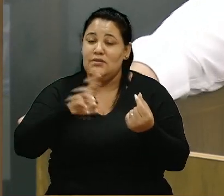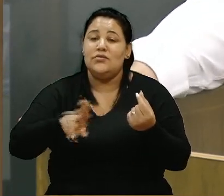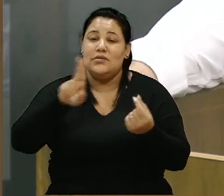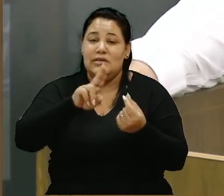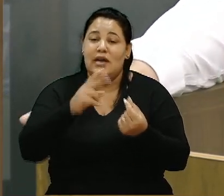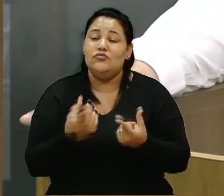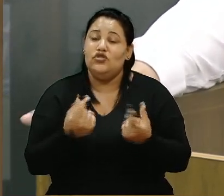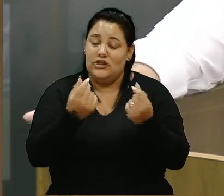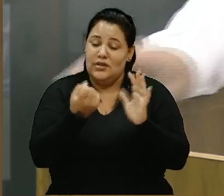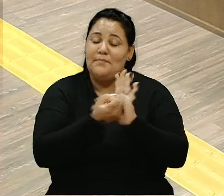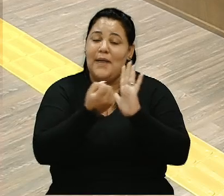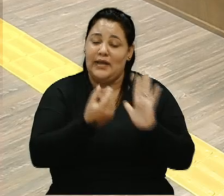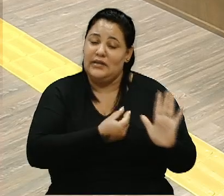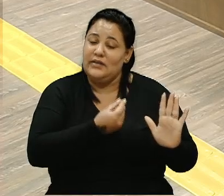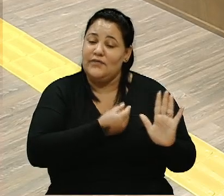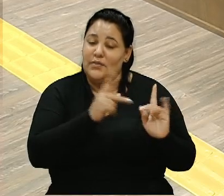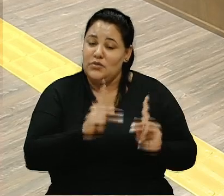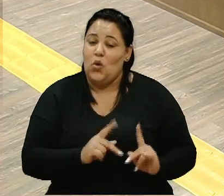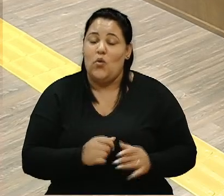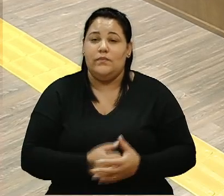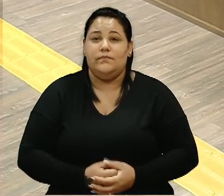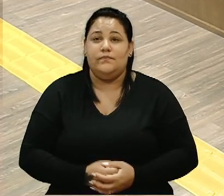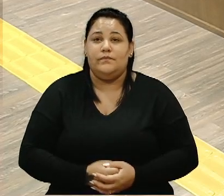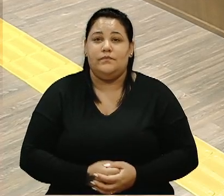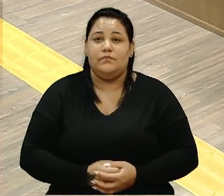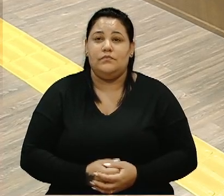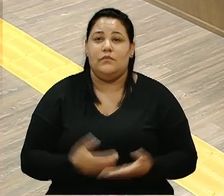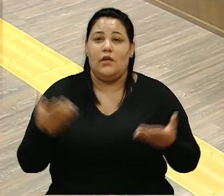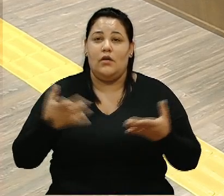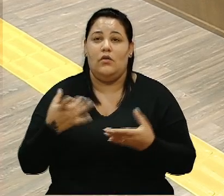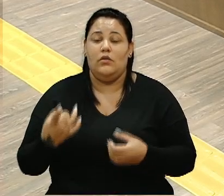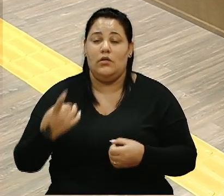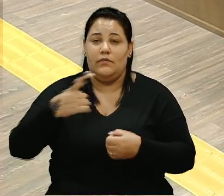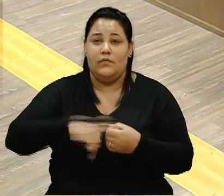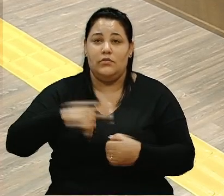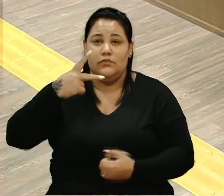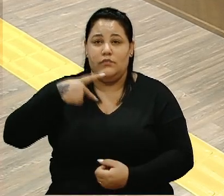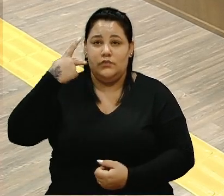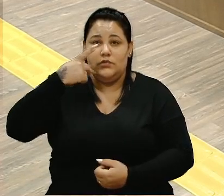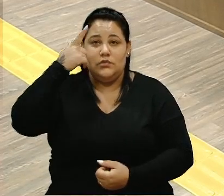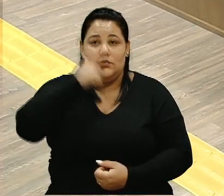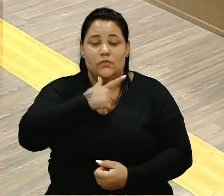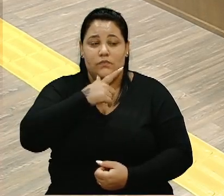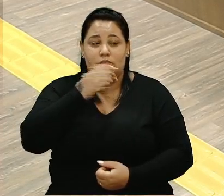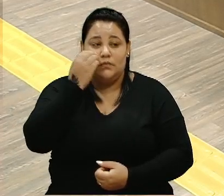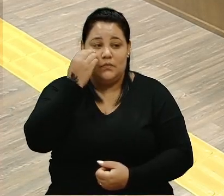vida das pessoas. Obrigado. Repasso os trabalhos para o vereador Lucas.